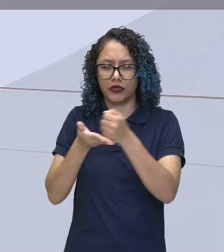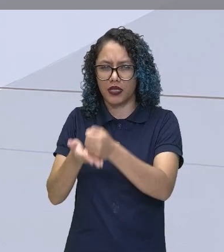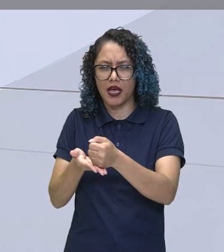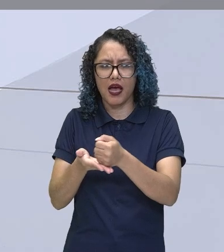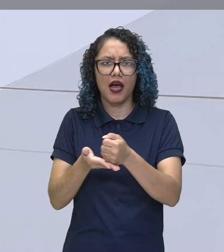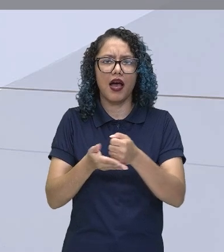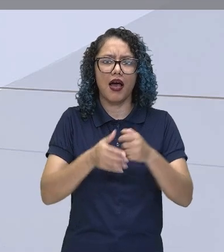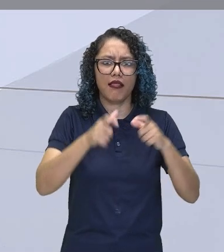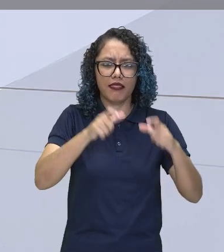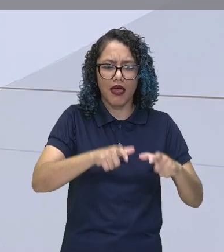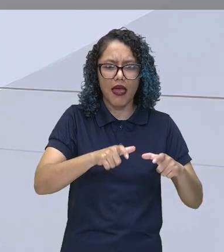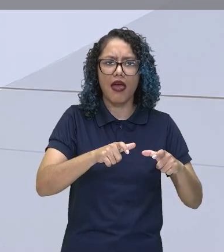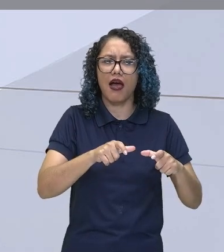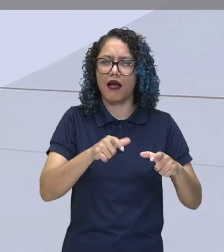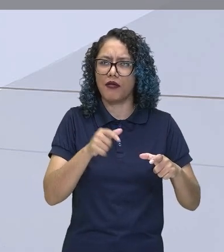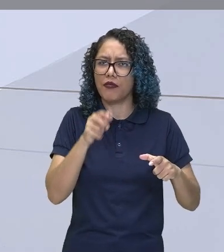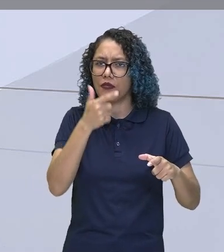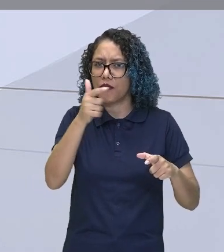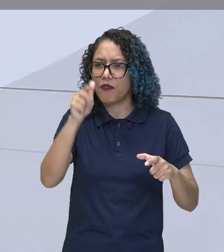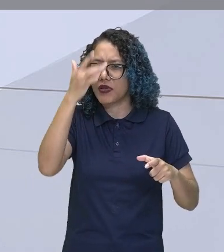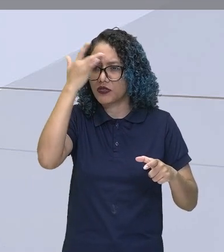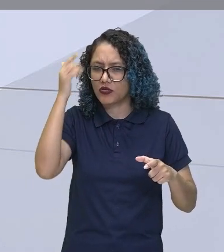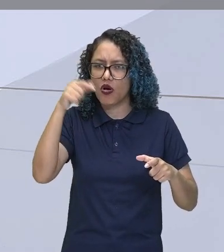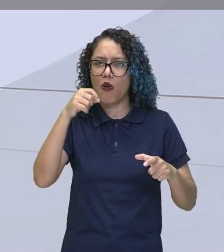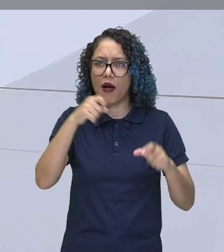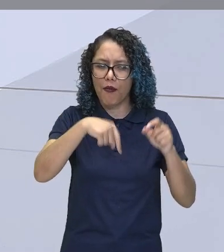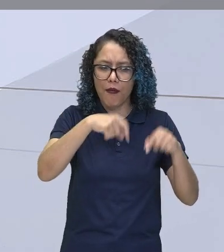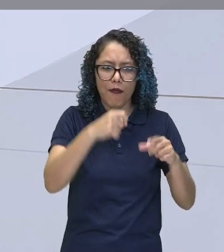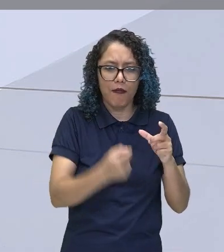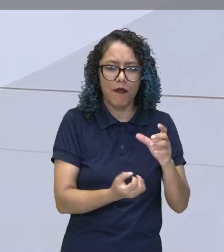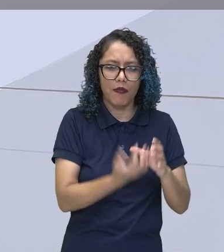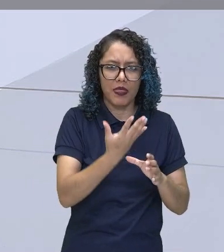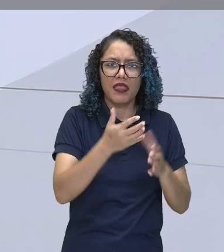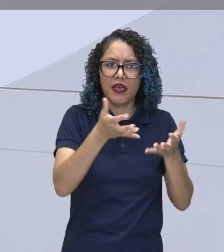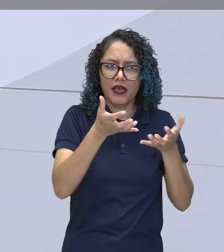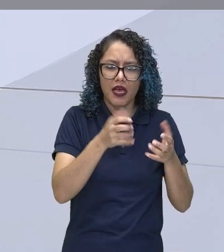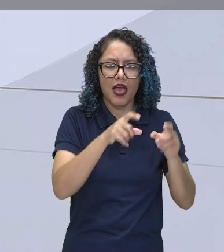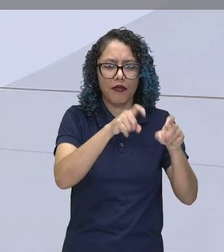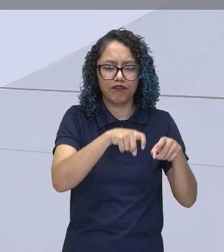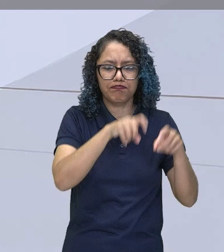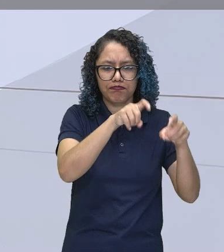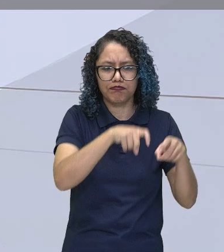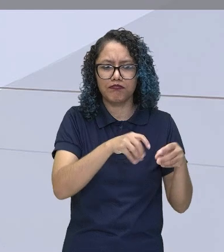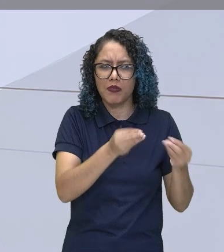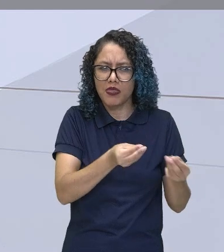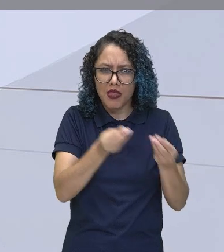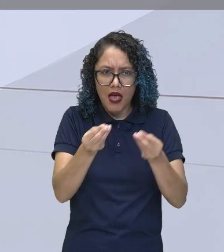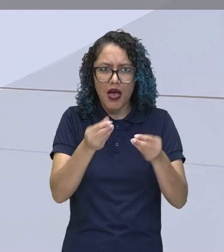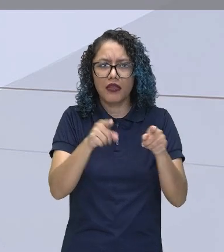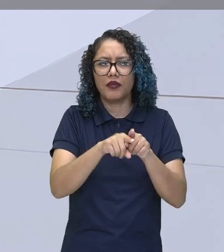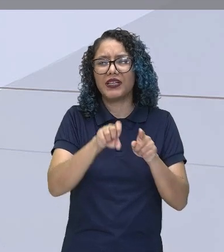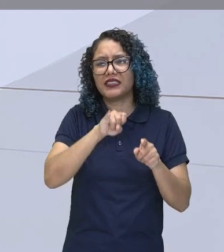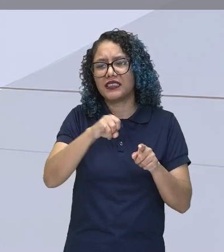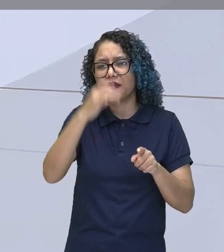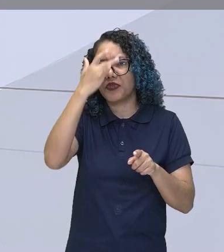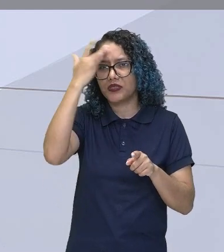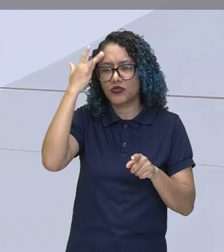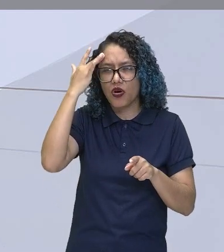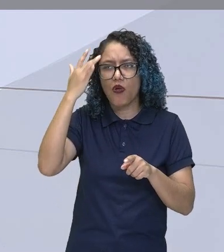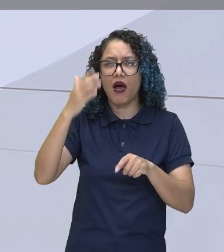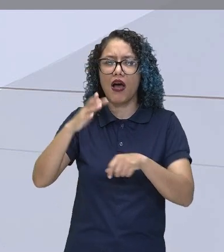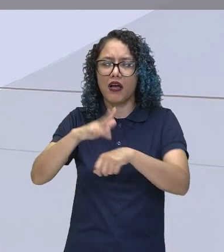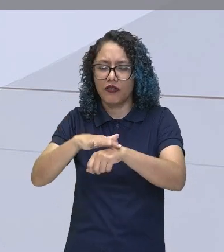pessoa plantar. Então, ele vai tendo as pessoas na mão, né? Uma pessoa está doente, o filho adoece, ele manda